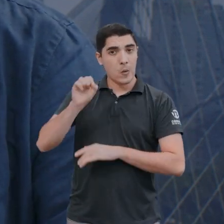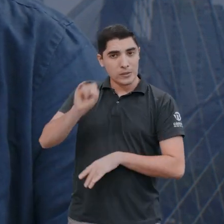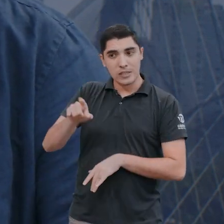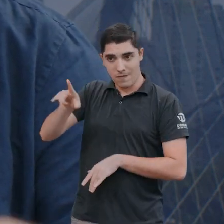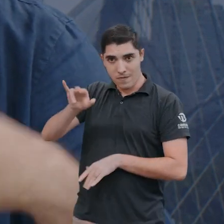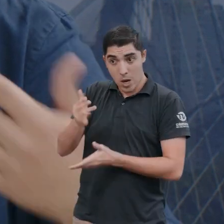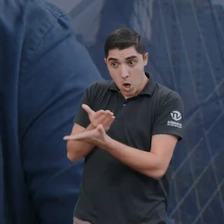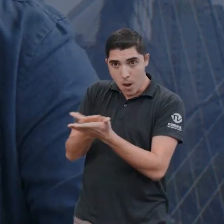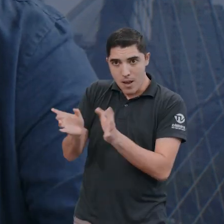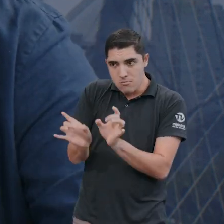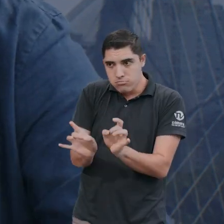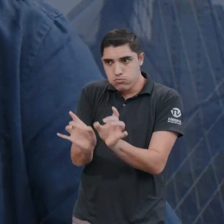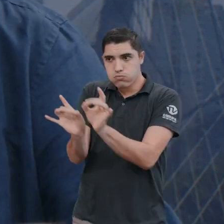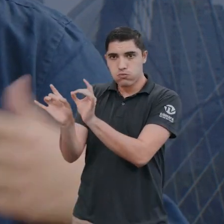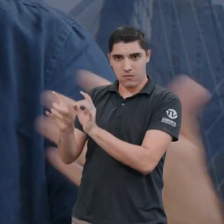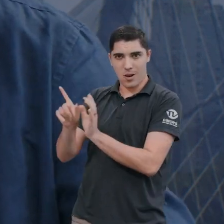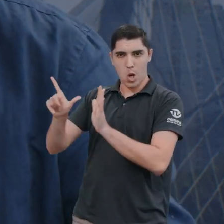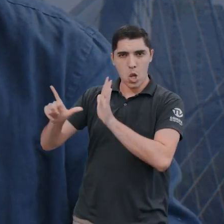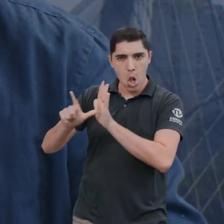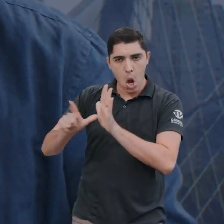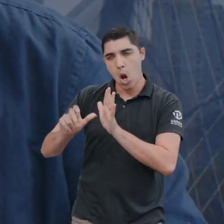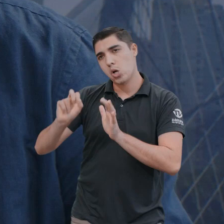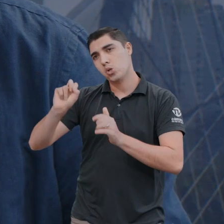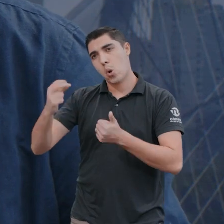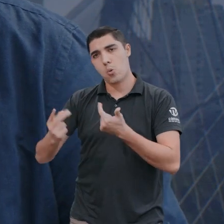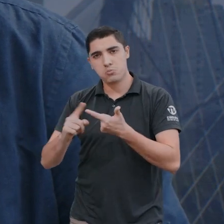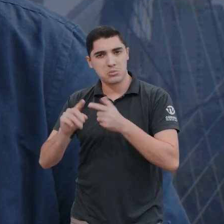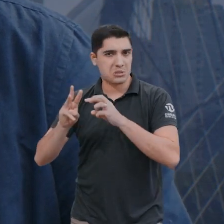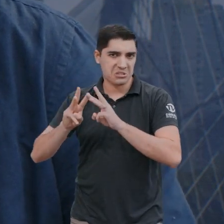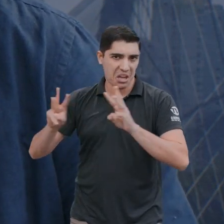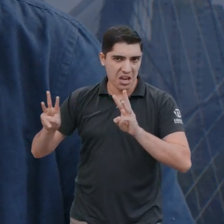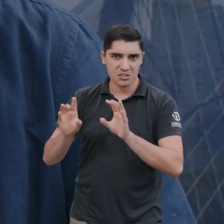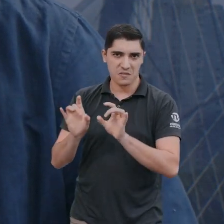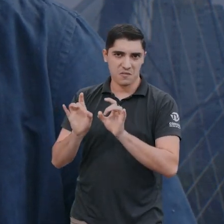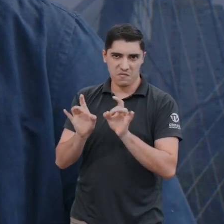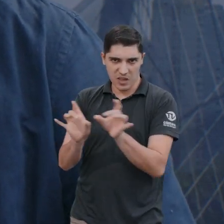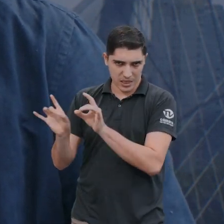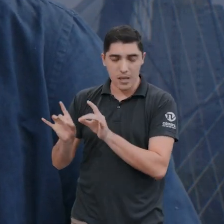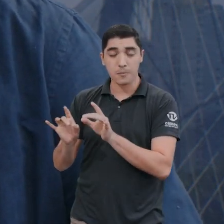produto, antes mesmo de você colocar esse produto numa loja ou num site para venda,